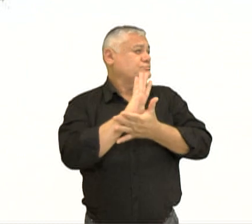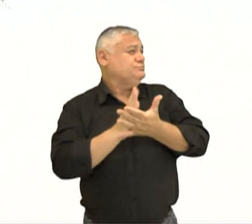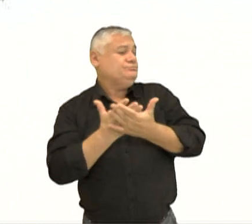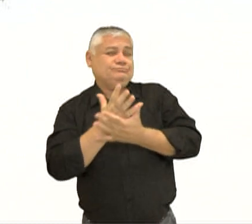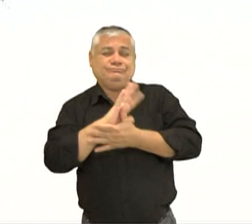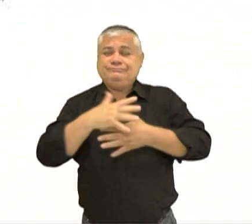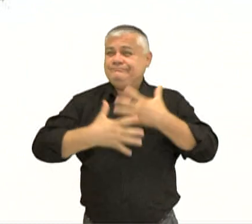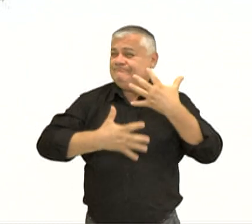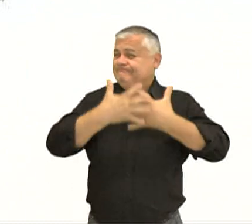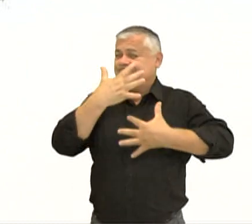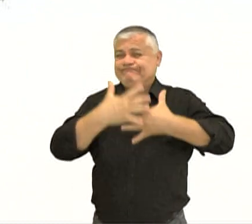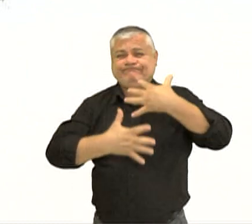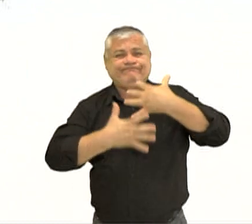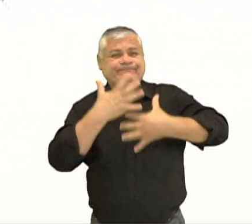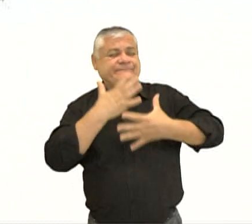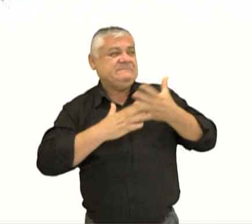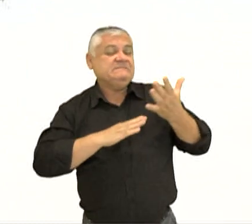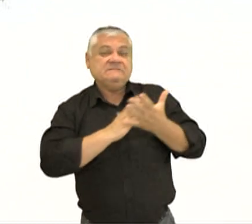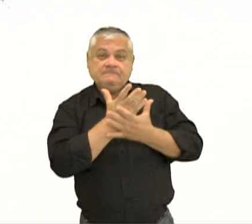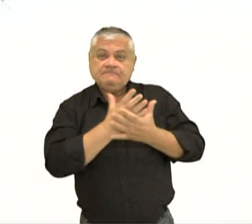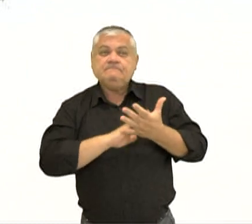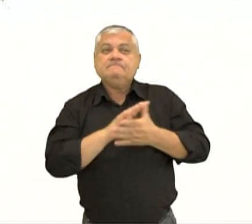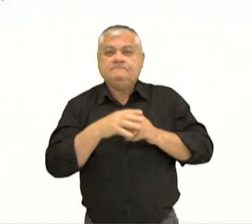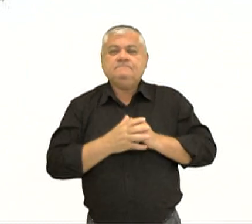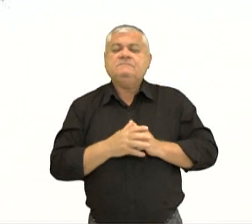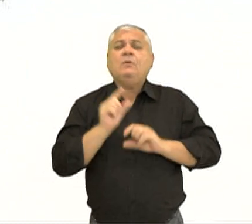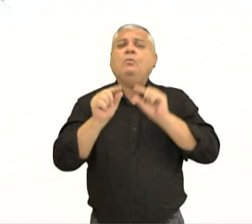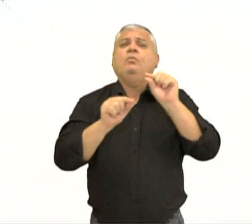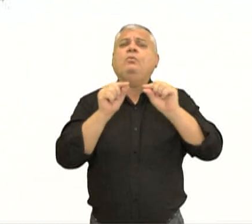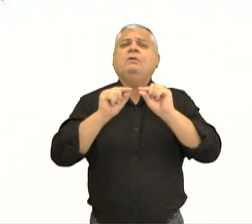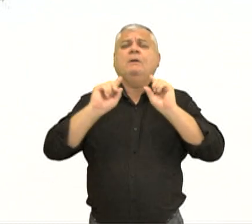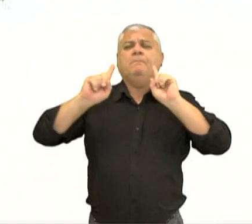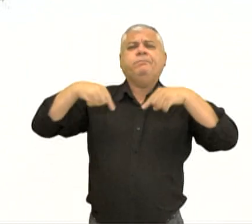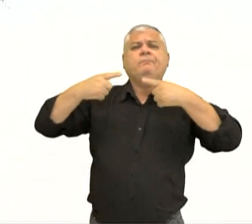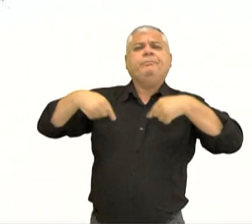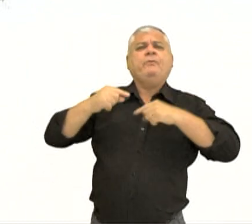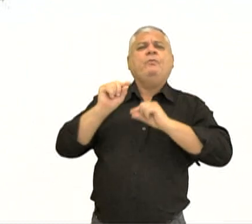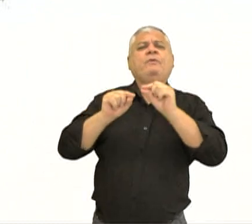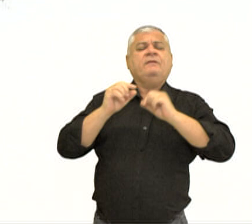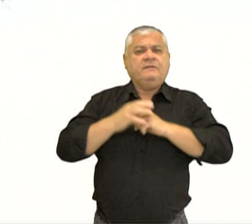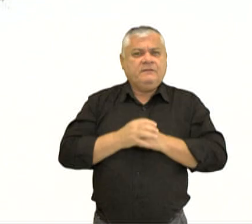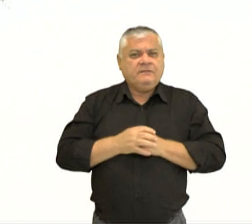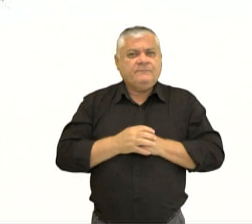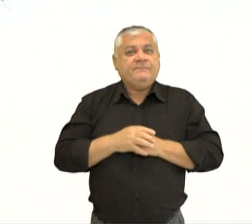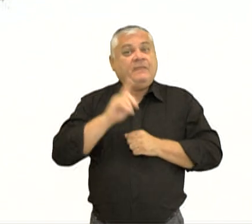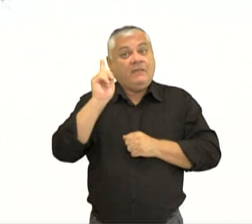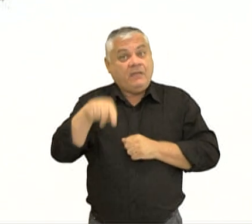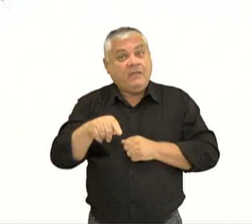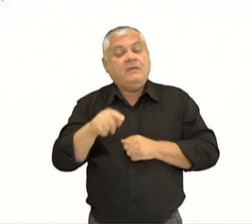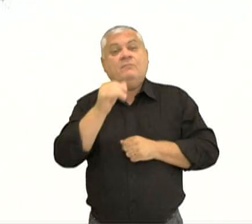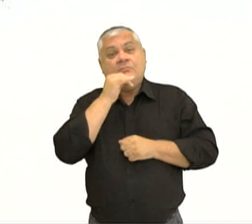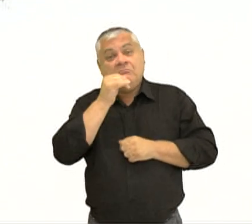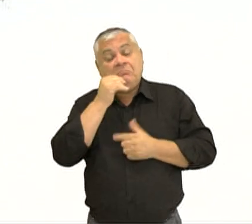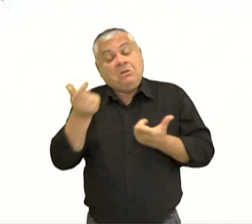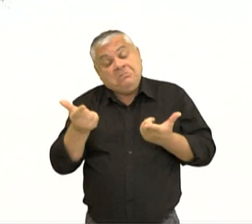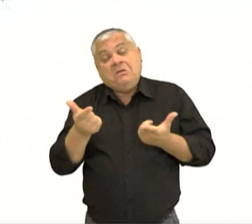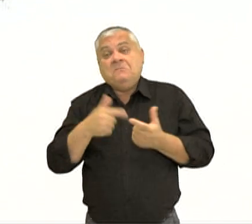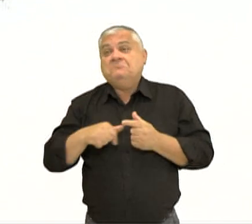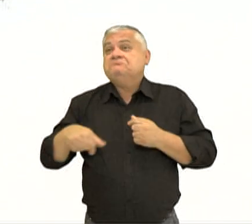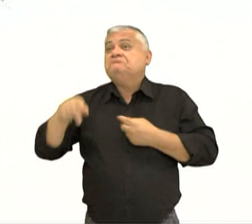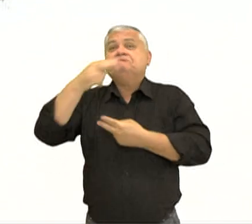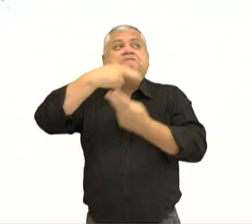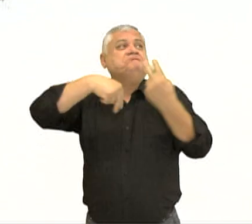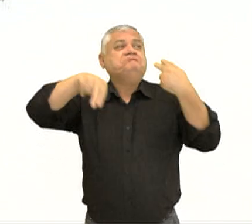sintomas que incomodam bastante. O que provoca uma sinusite? Podem ser agentes infecciosos